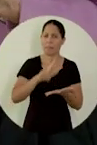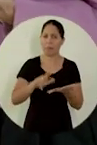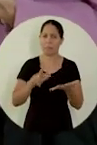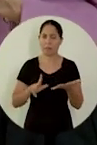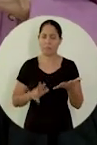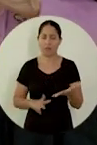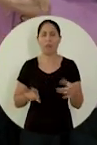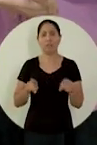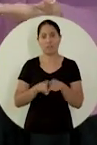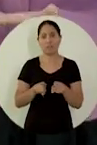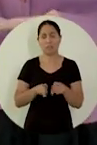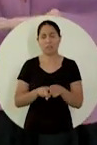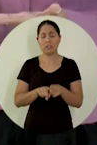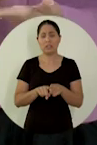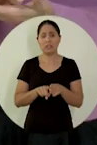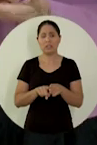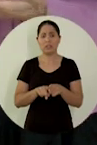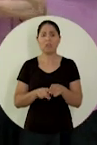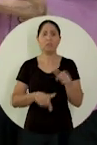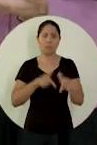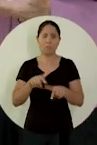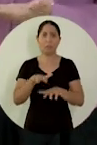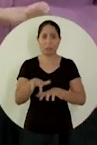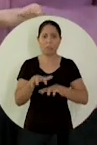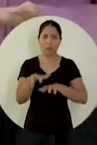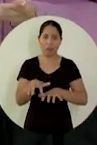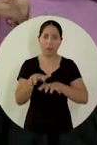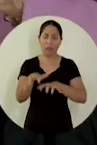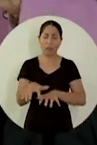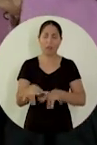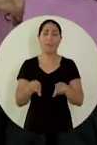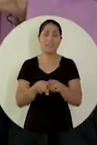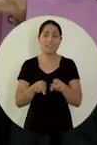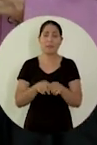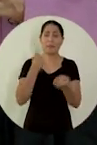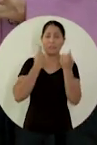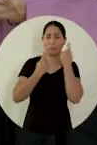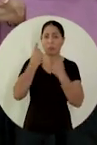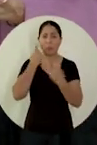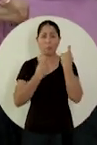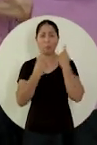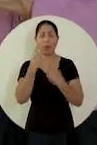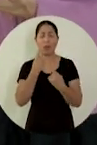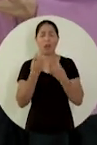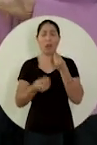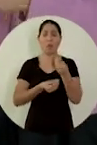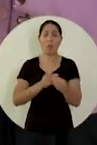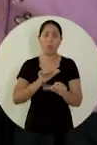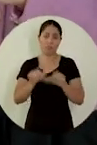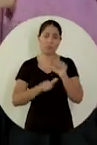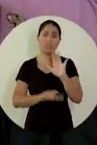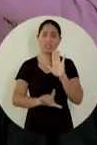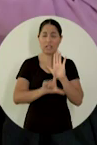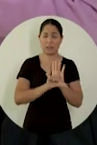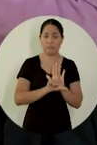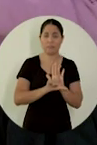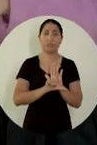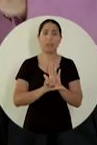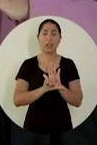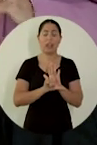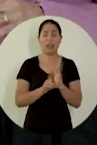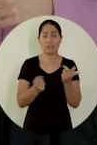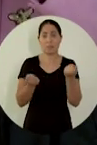frentes de atuação, além do acompanhamento da atividade mineradora. Nós também estamos preocupados muito com a alteração de